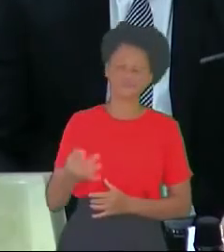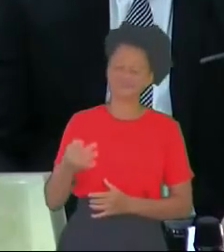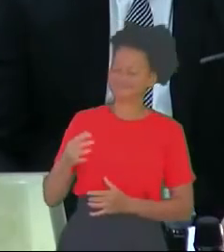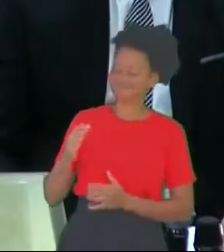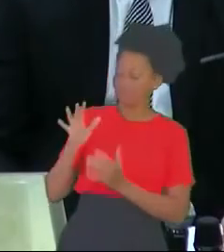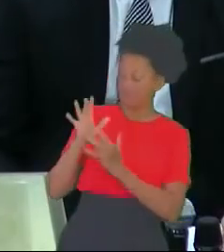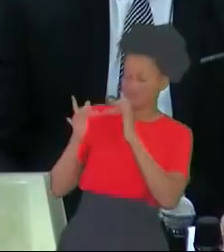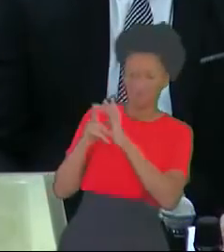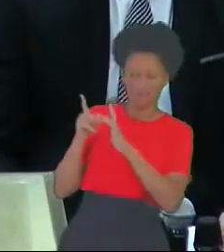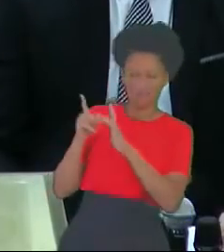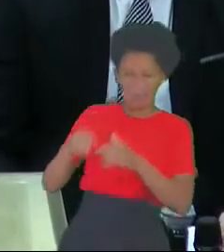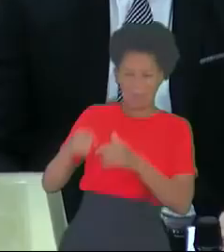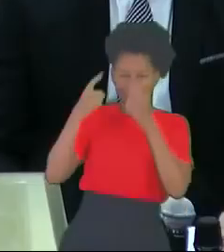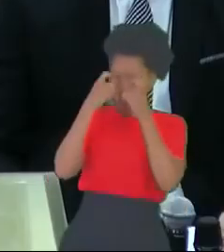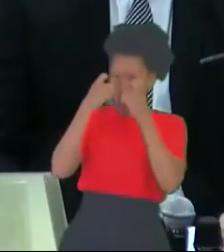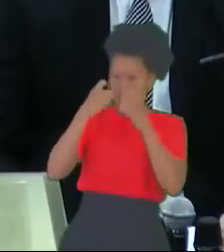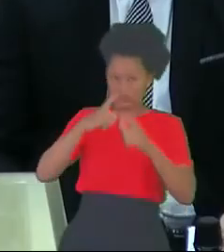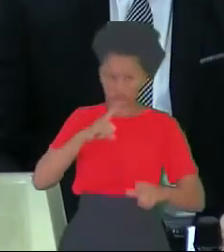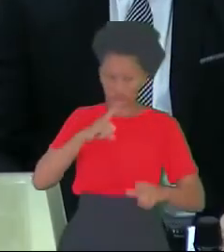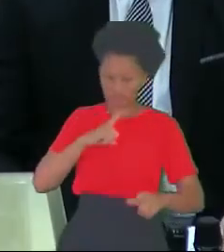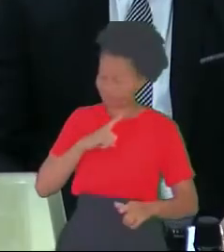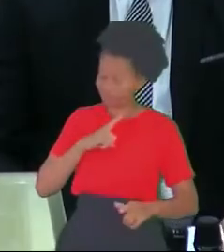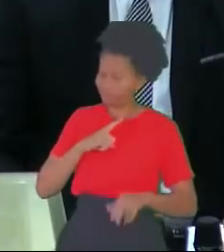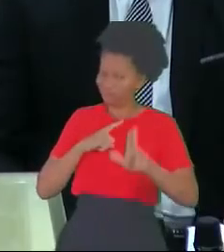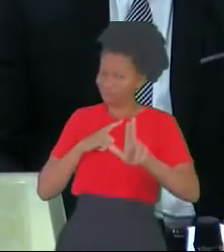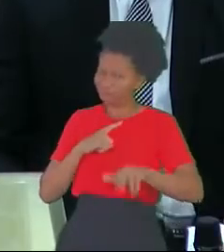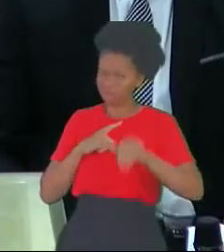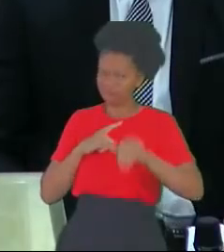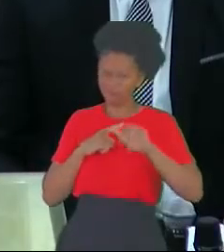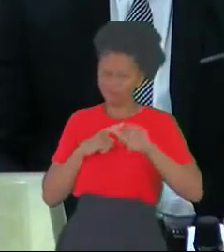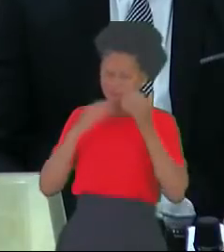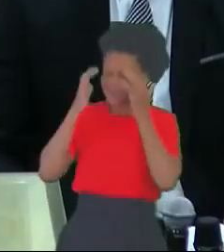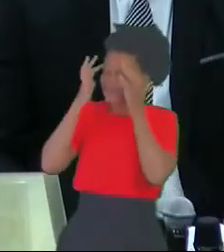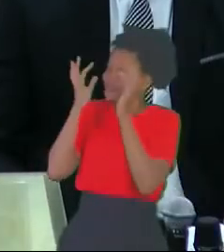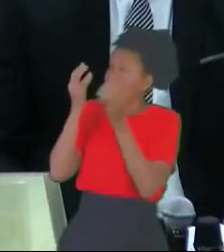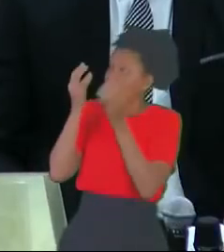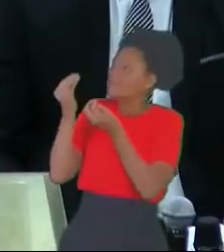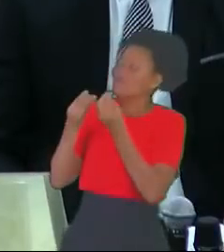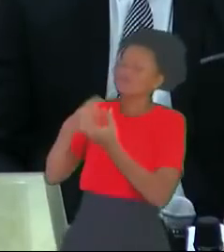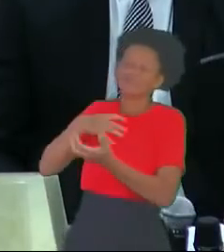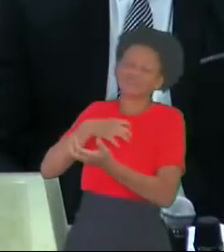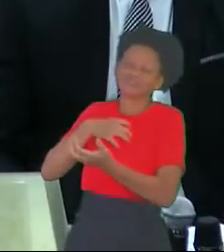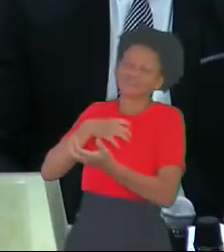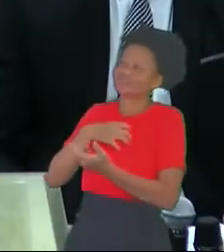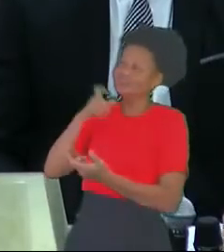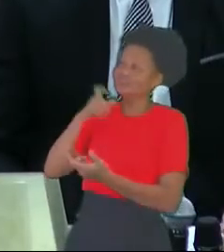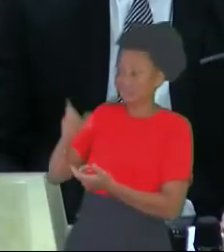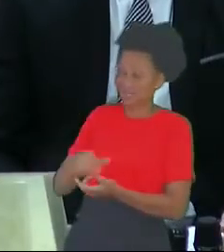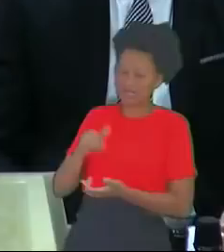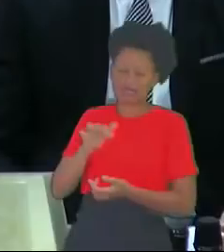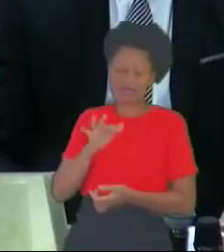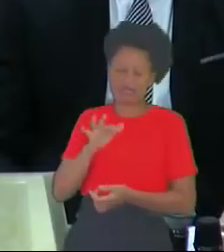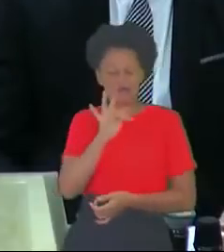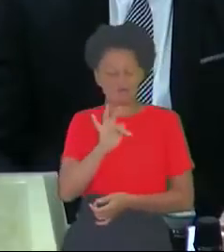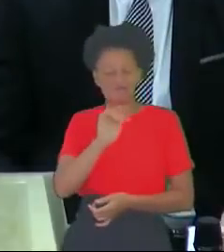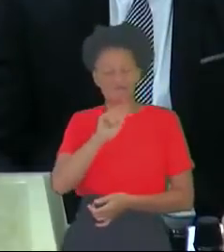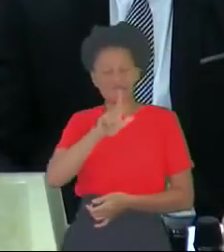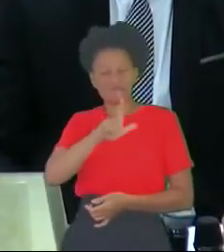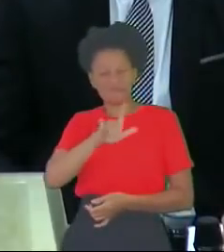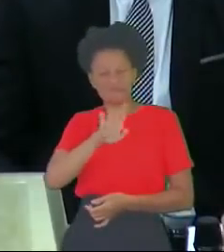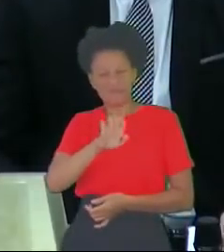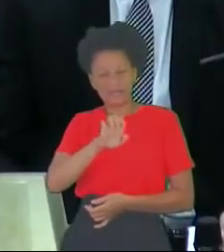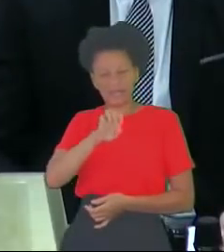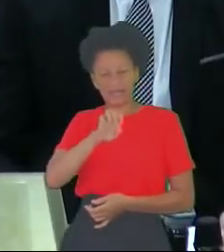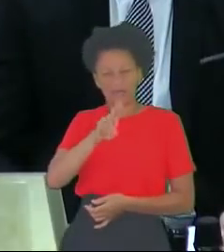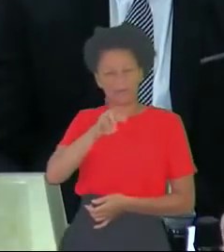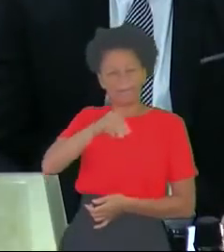é violento. Eu não sei que temperamento é o temperamento do Senhor. Dizem que tem o fleumático, tem o sanguíneo, tem o colérico, né?